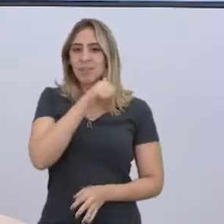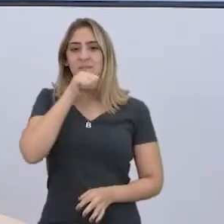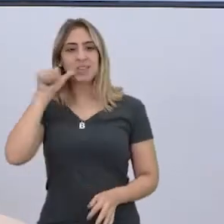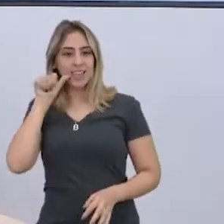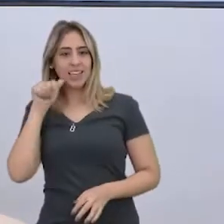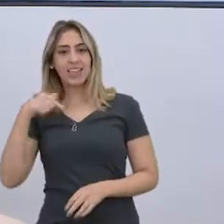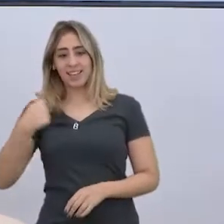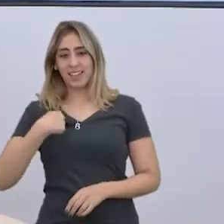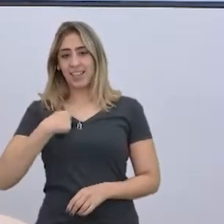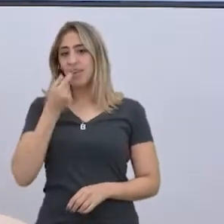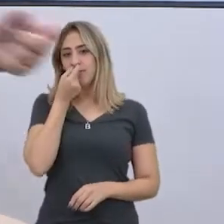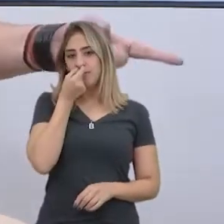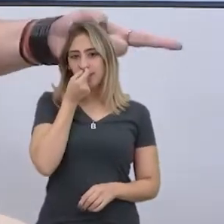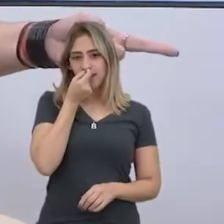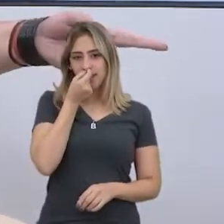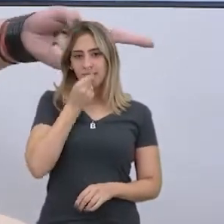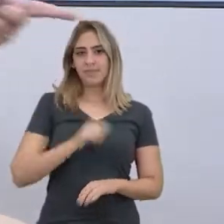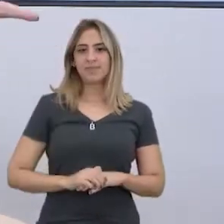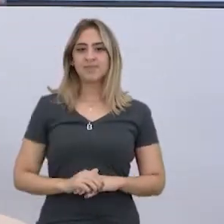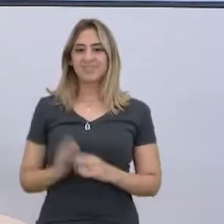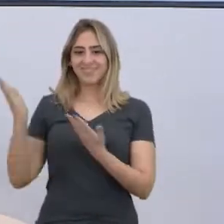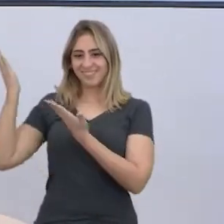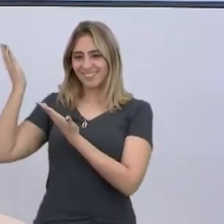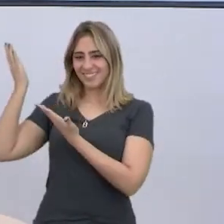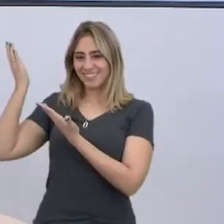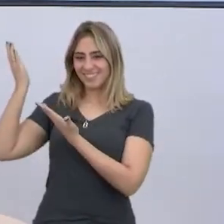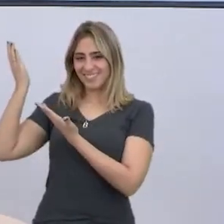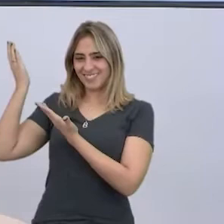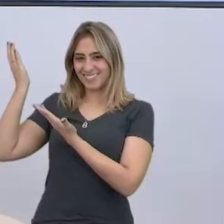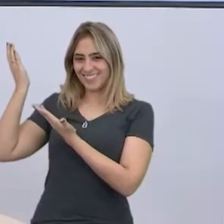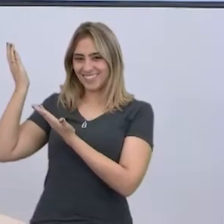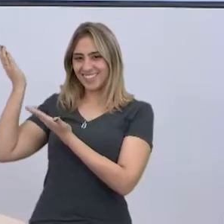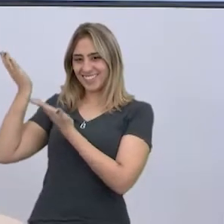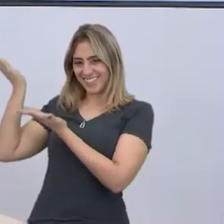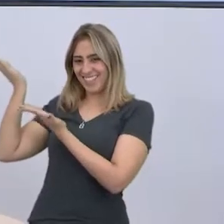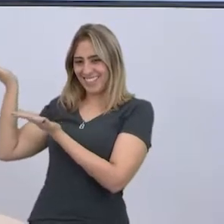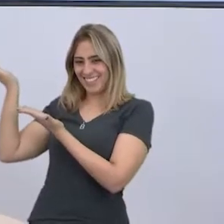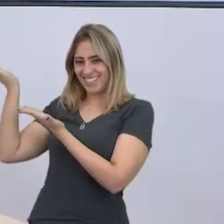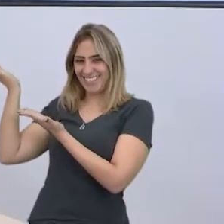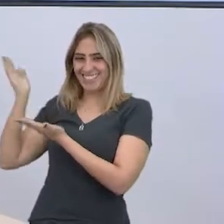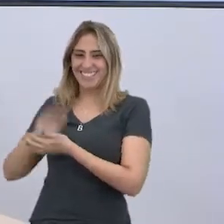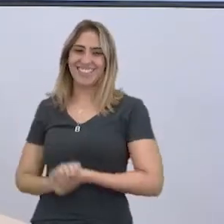Bianca. Bianca, que é desse lado, eu sempre perco a referência. Aqui, ó!